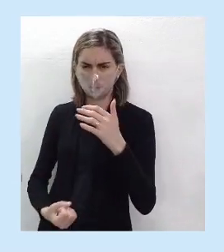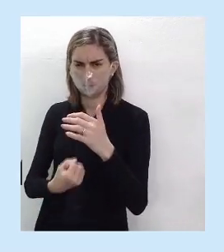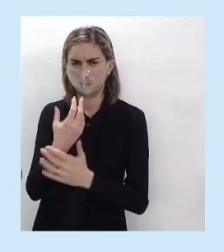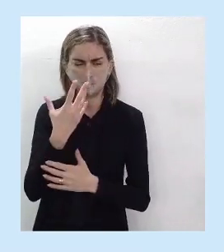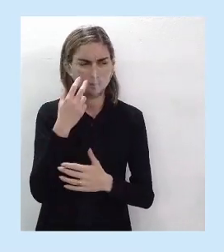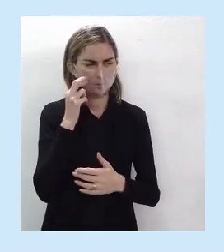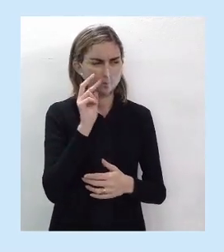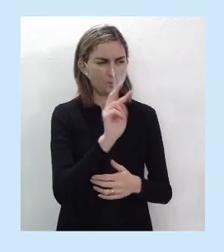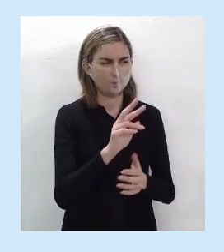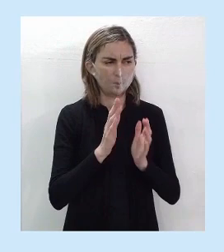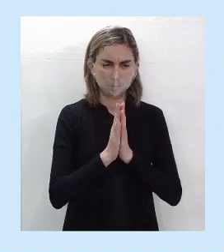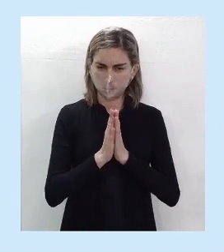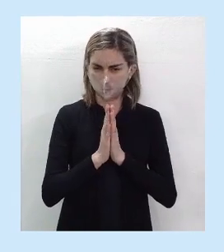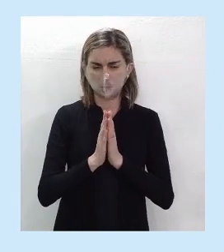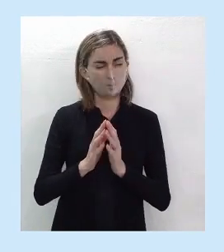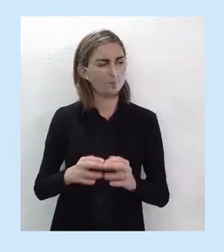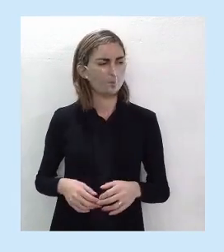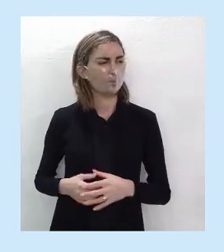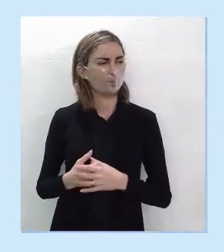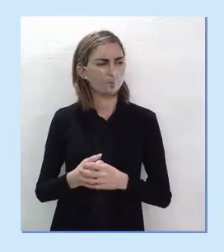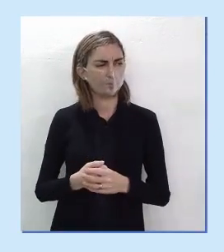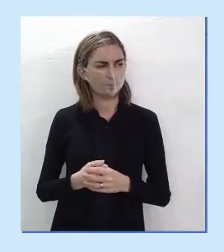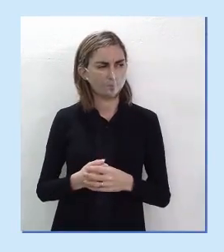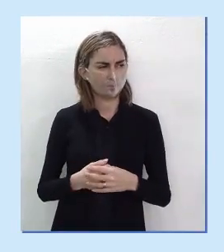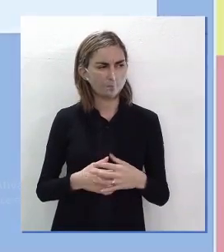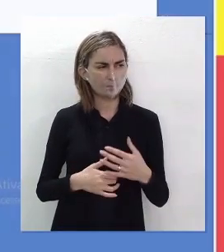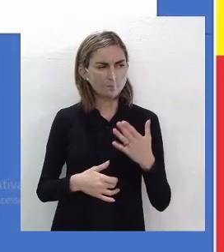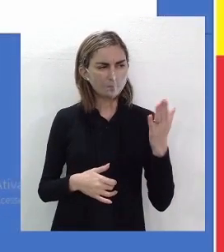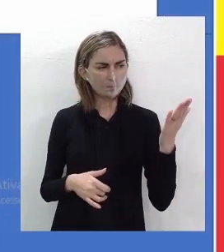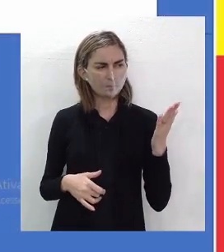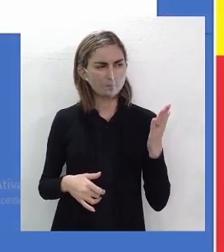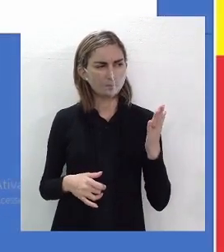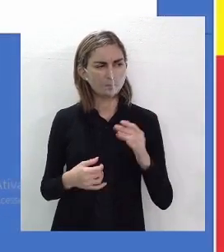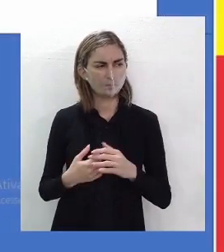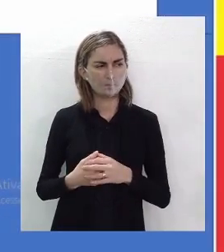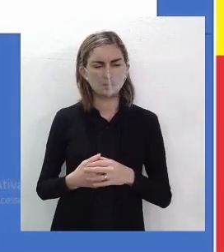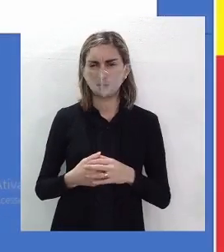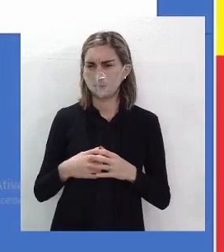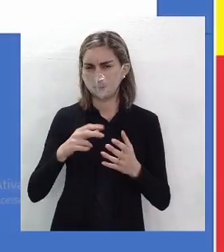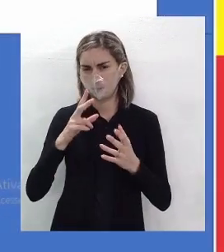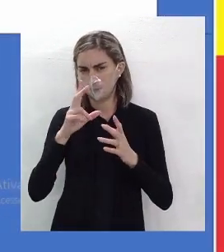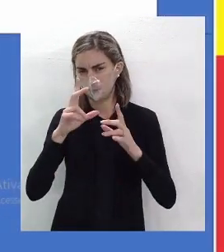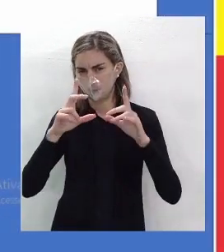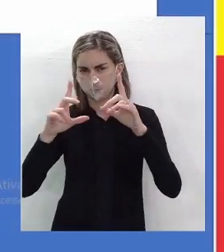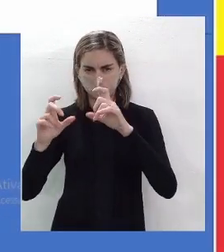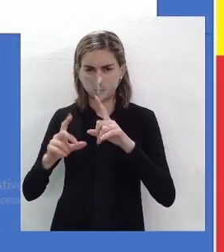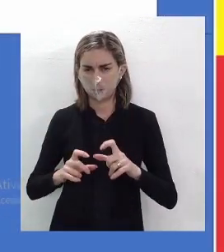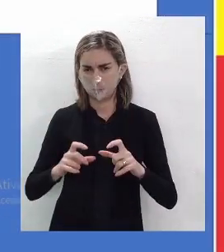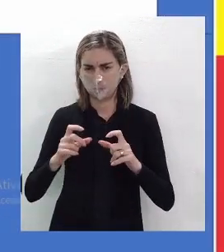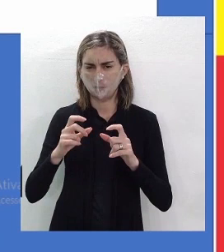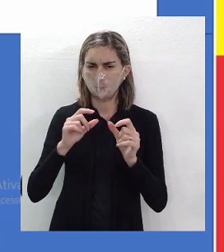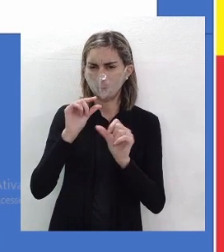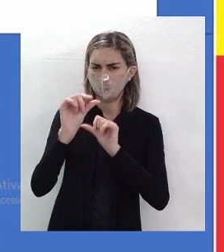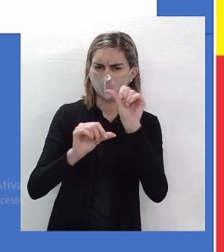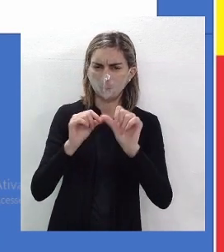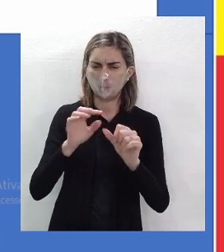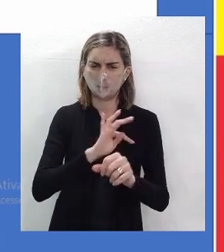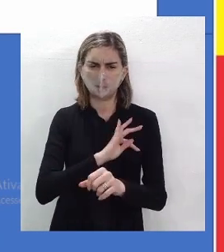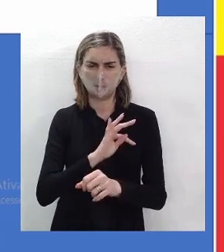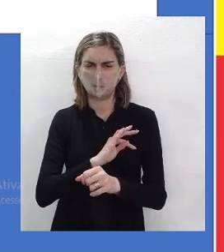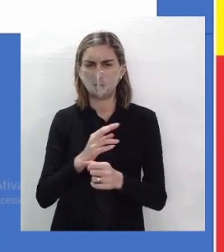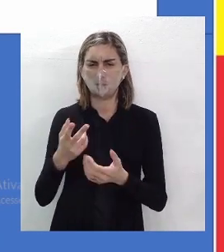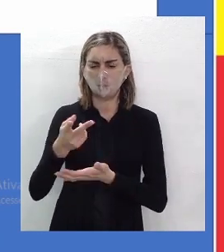ela criou, por favor. Se liga aí que ele vai aparecer na tela. Ao invés de versos, ela usou um pouquinho aí